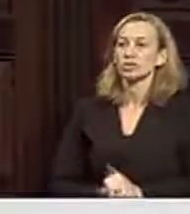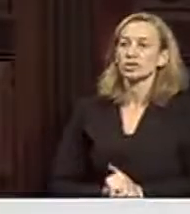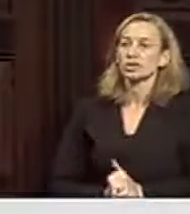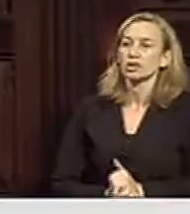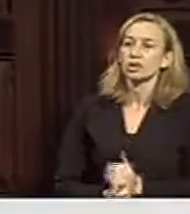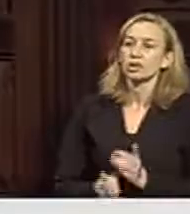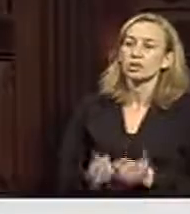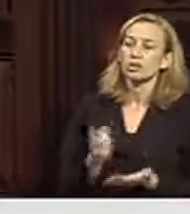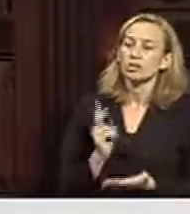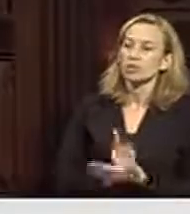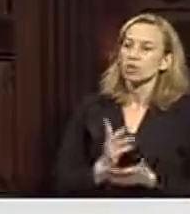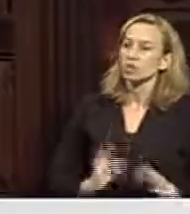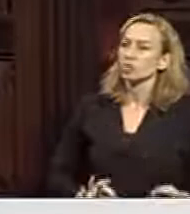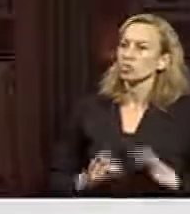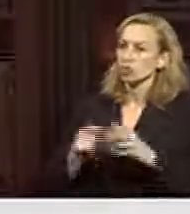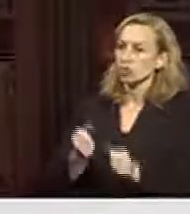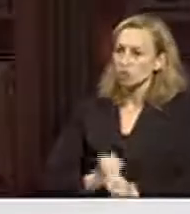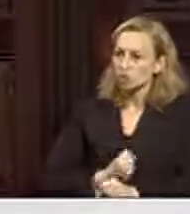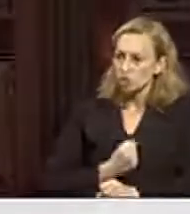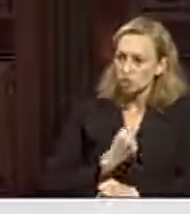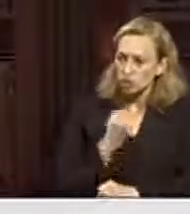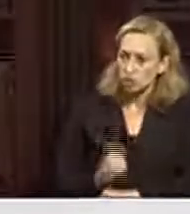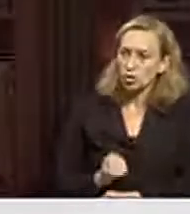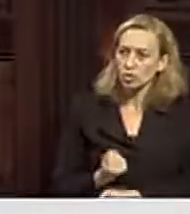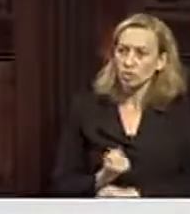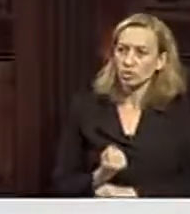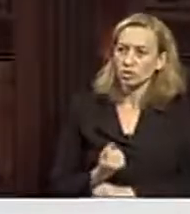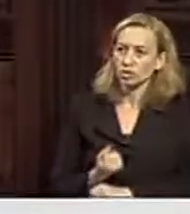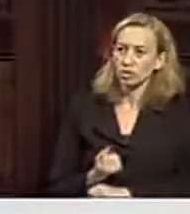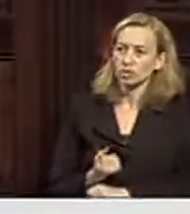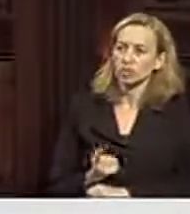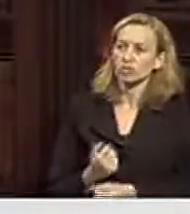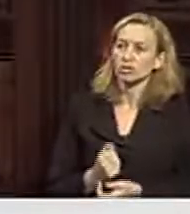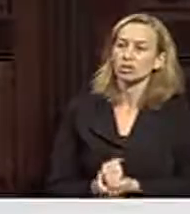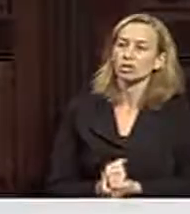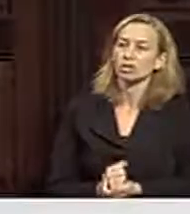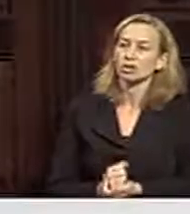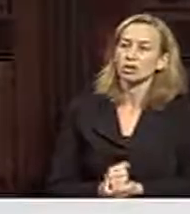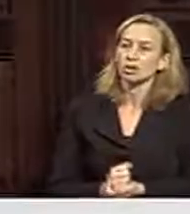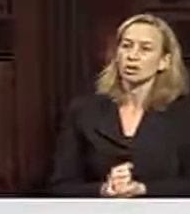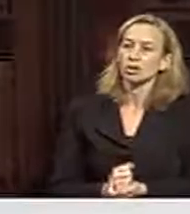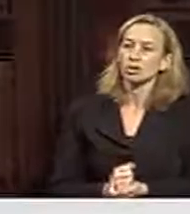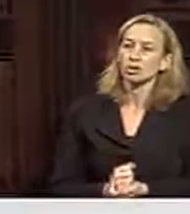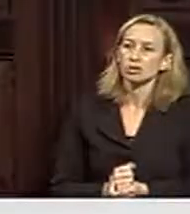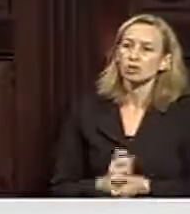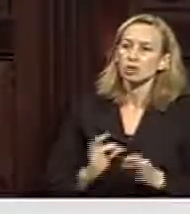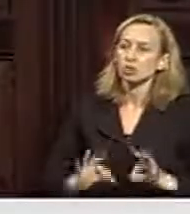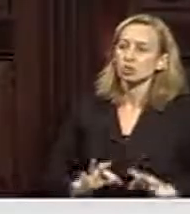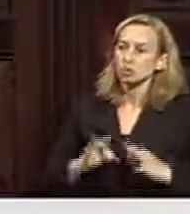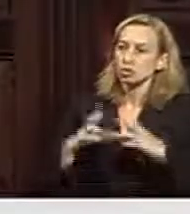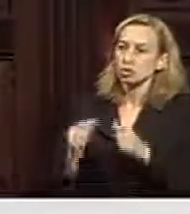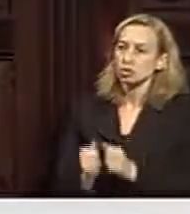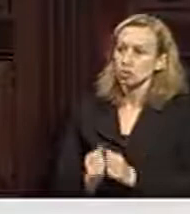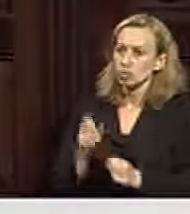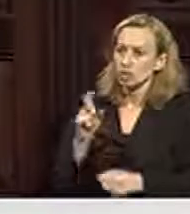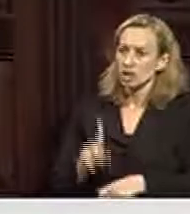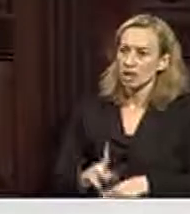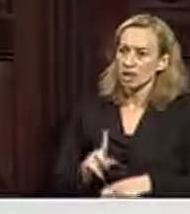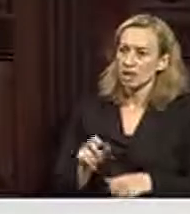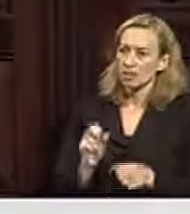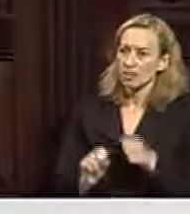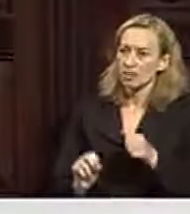esse esforço, apesar de todo esse sacrifício, apesar de tudo que é feito